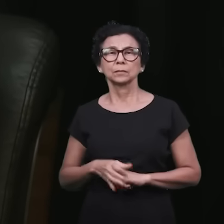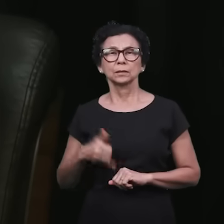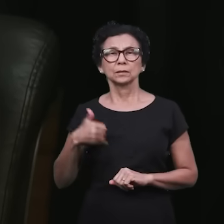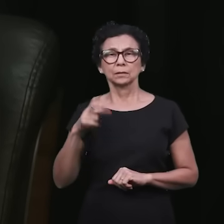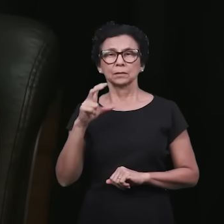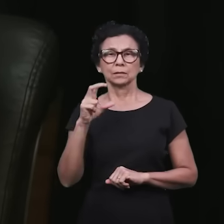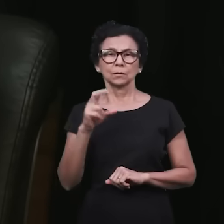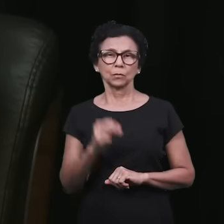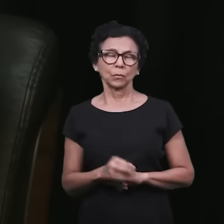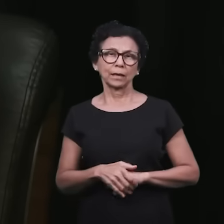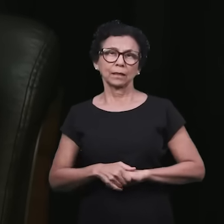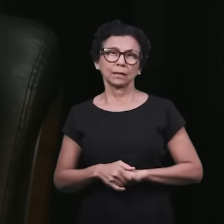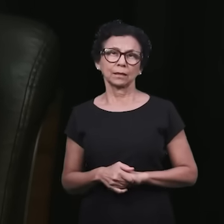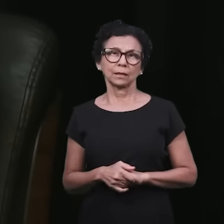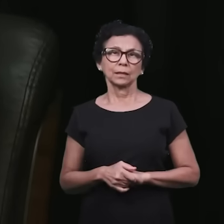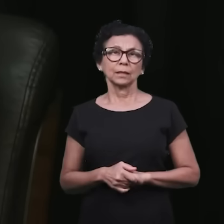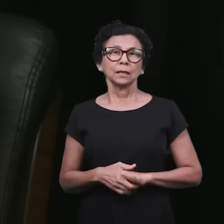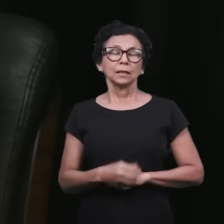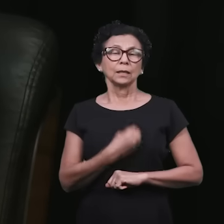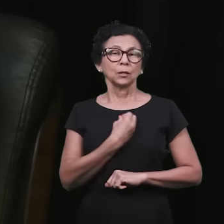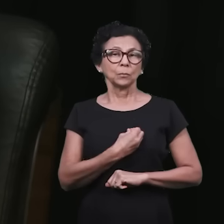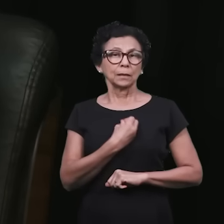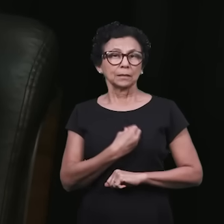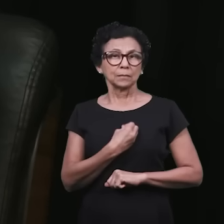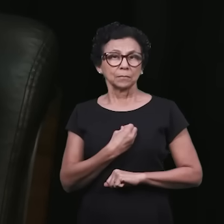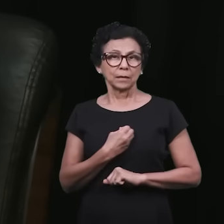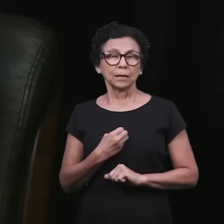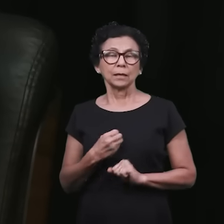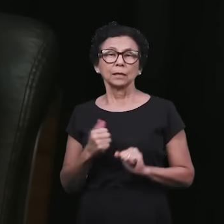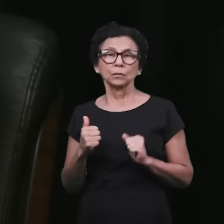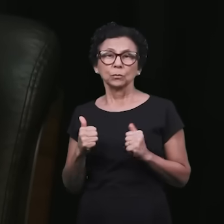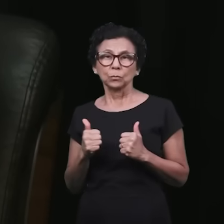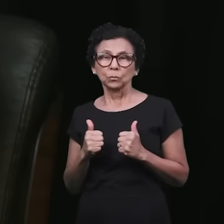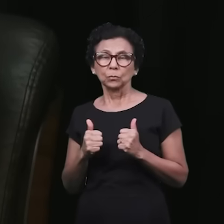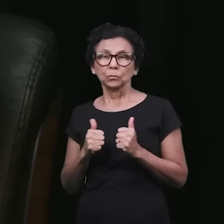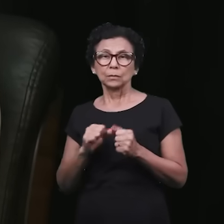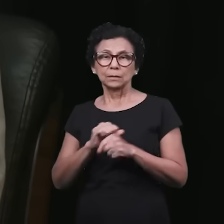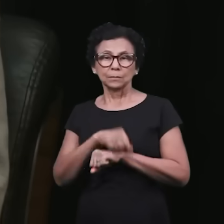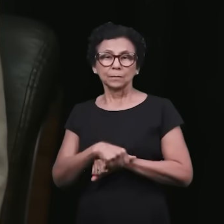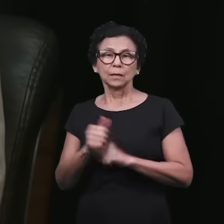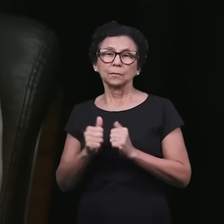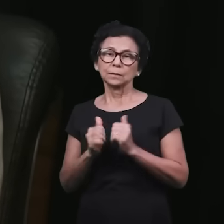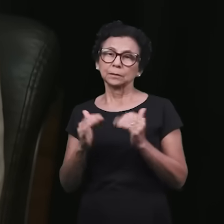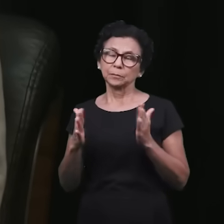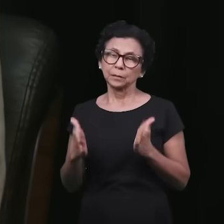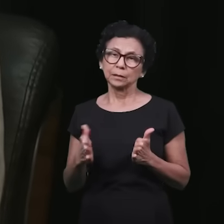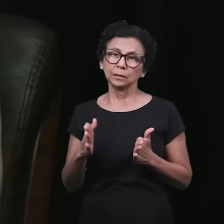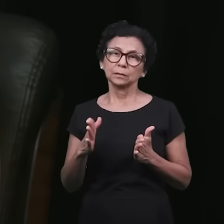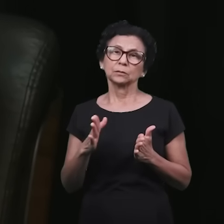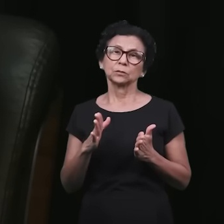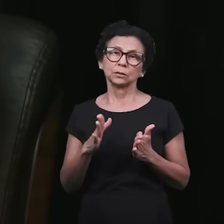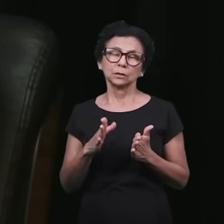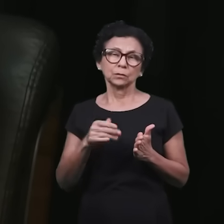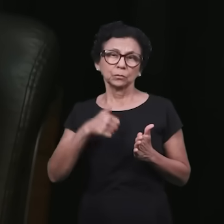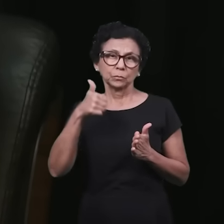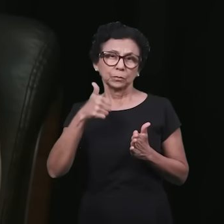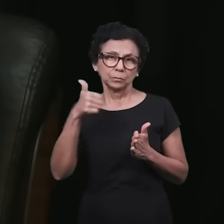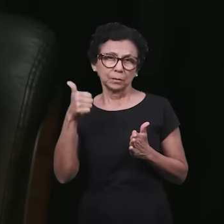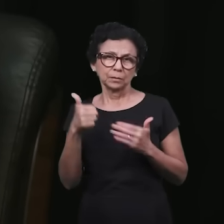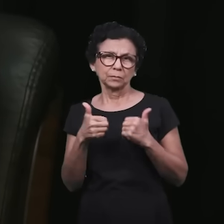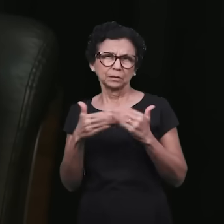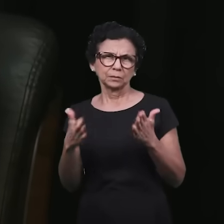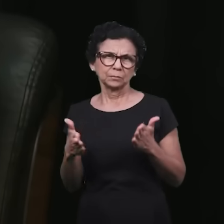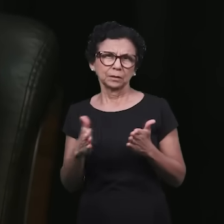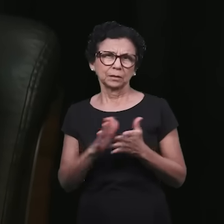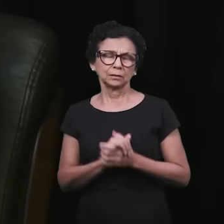que eu lembro muito pouco, porque depois eu assisti vários seminários de principiantes. Então, aquele primeiro lá ficou, né, nem lembro quem